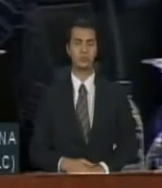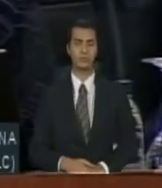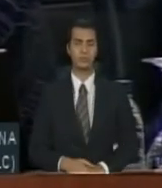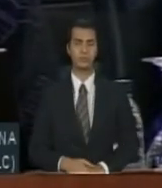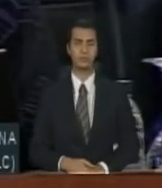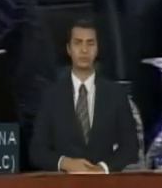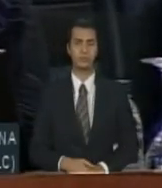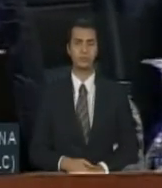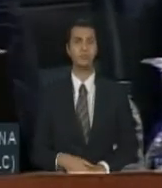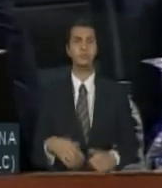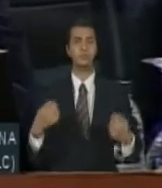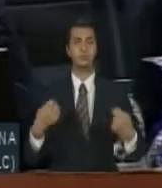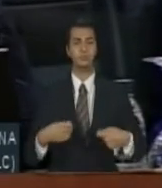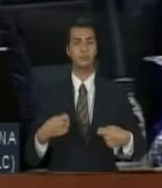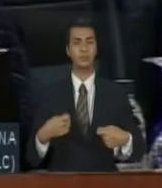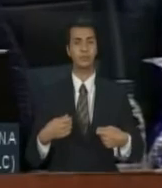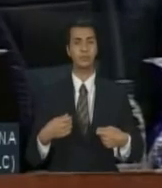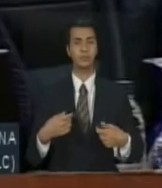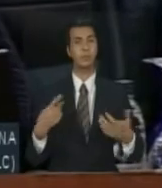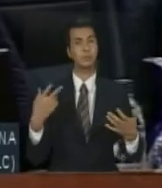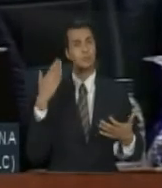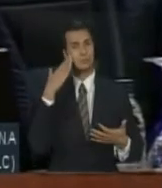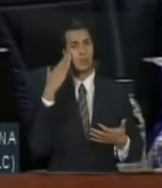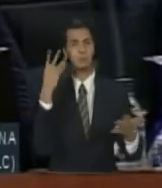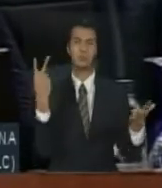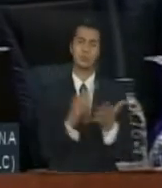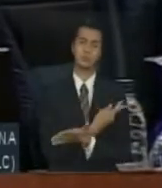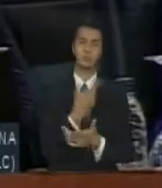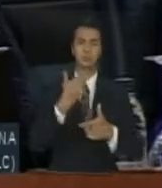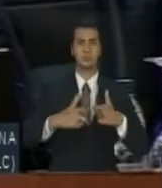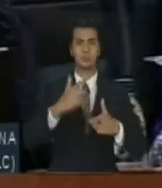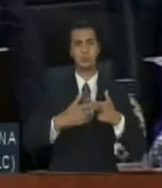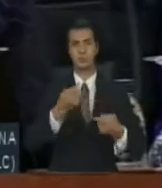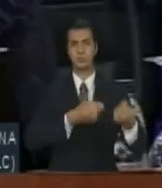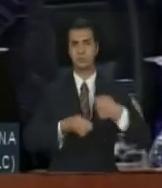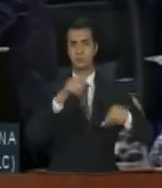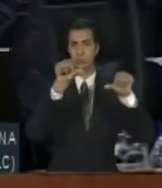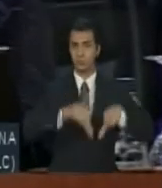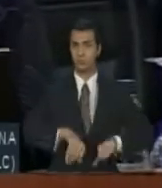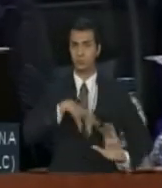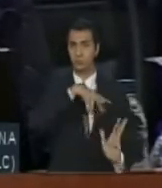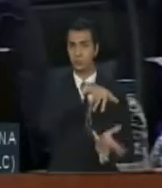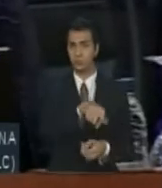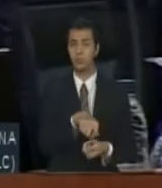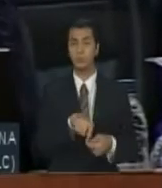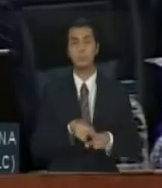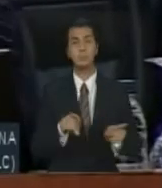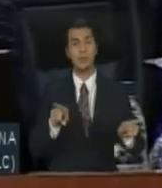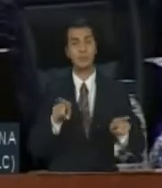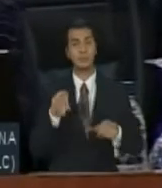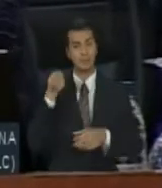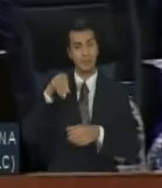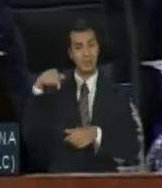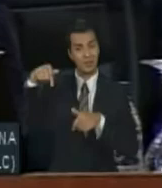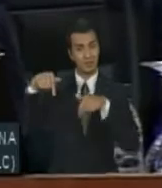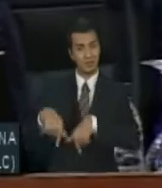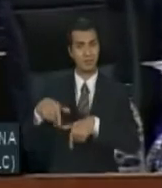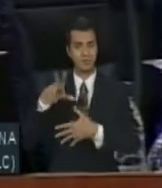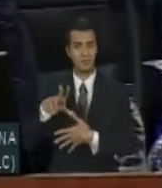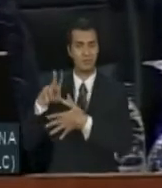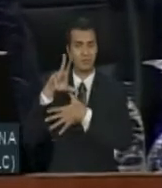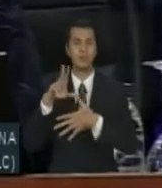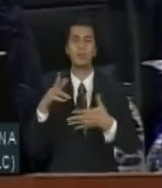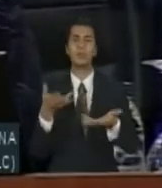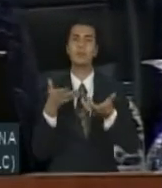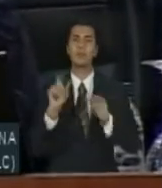as turbulências na economia internacional, faz com que cada